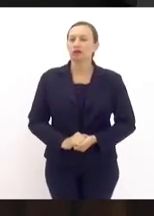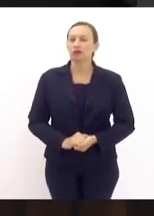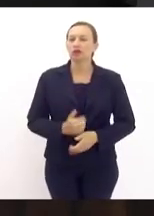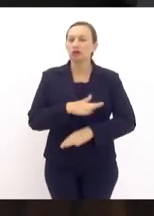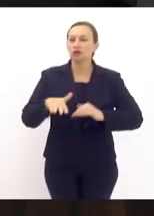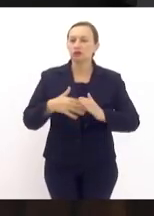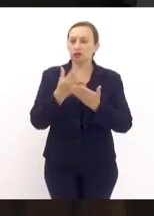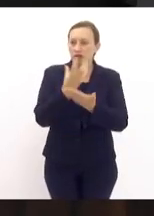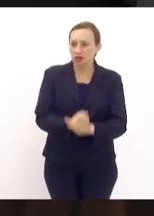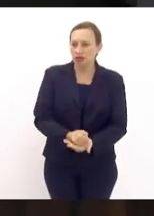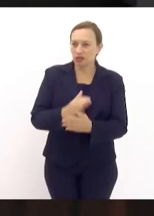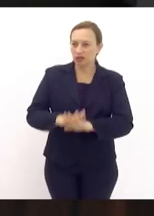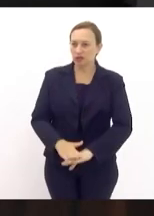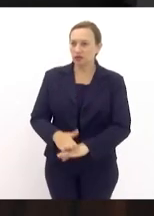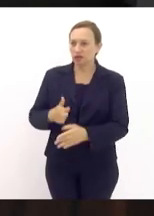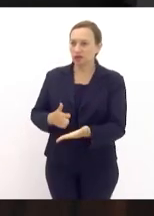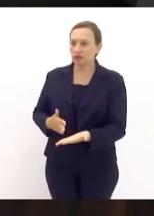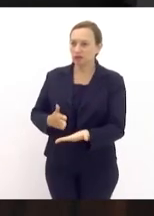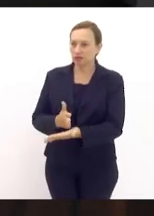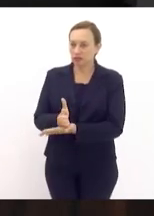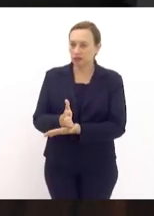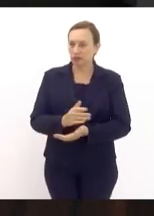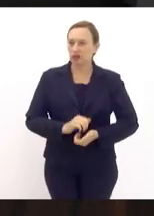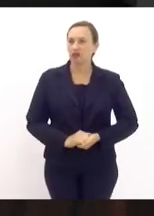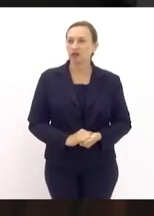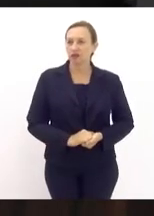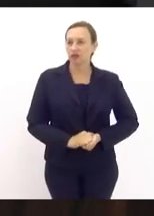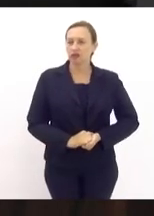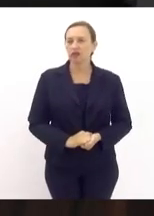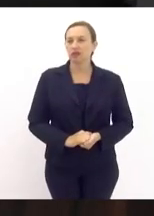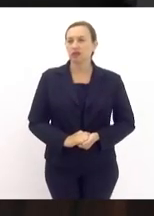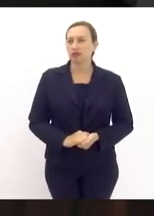Senhores que aprovam, permaneçam como estão, aprovado.